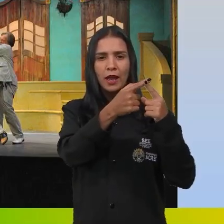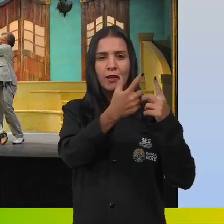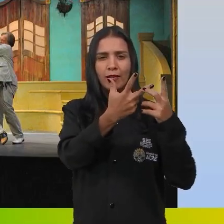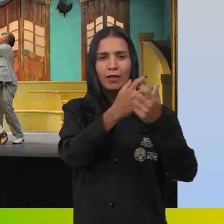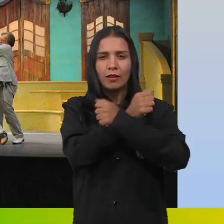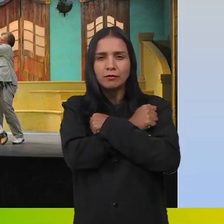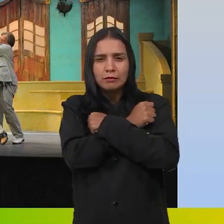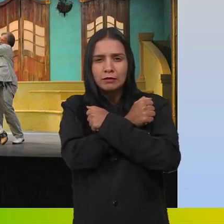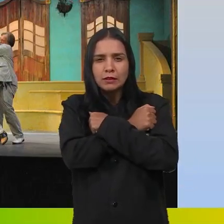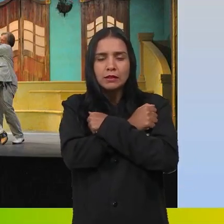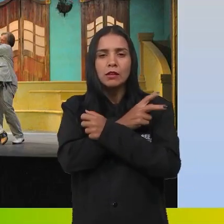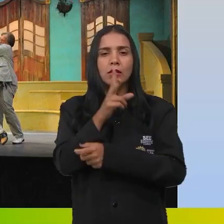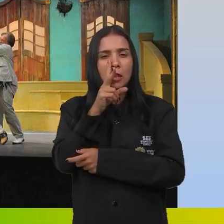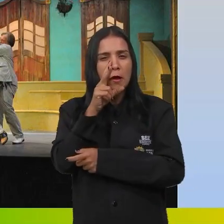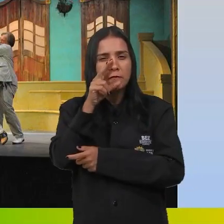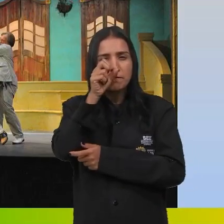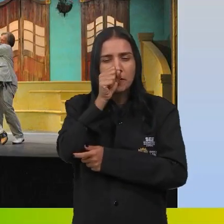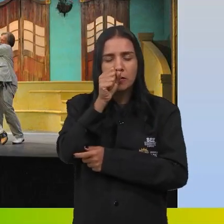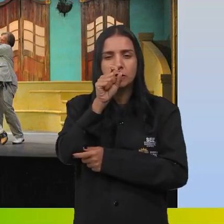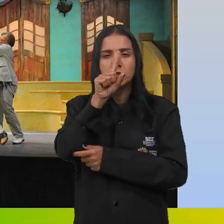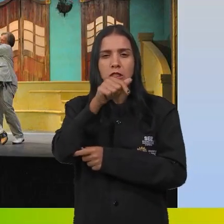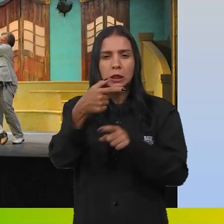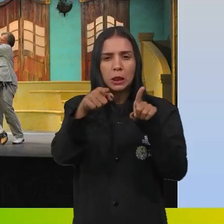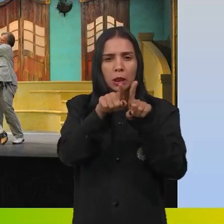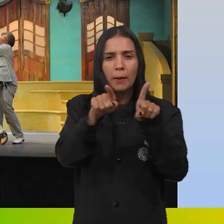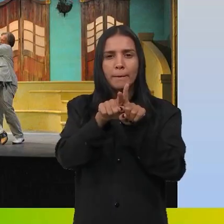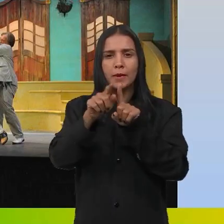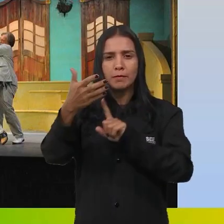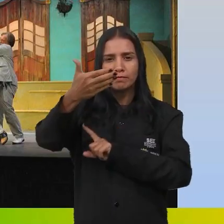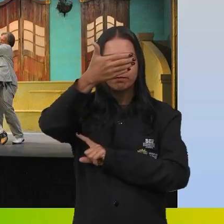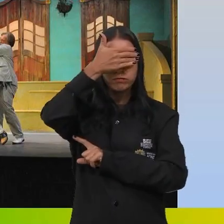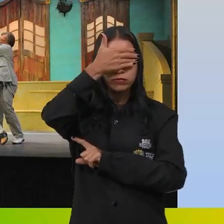firme, cobrindo-lhe parcialmente o rosto com a roupa.